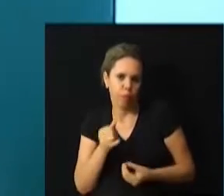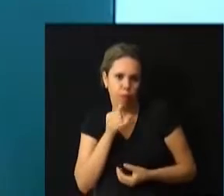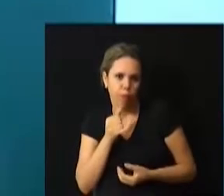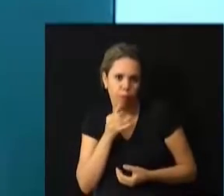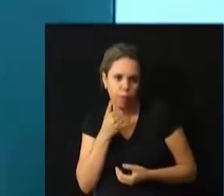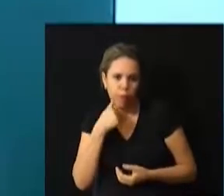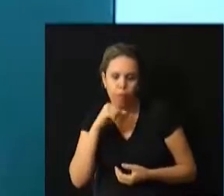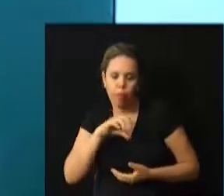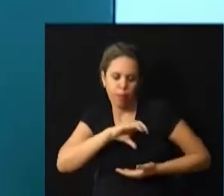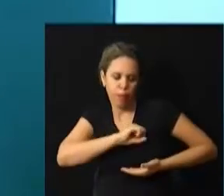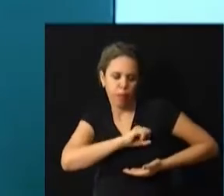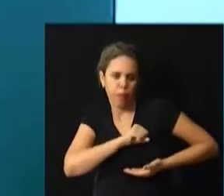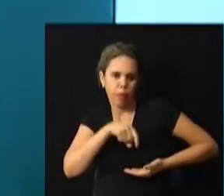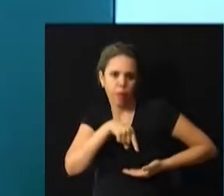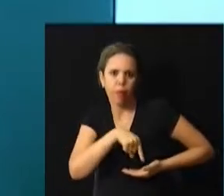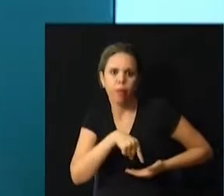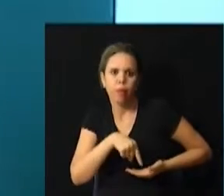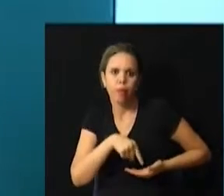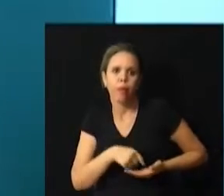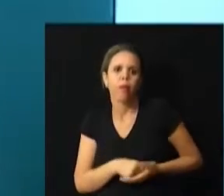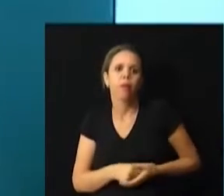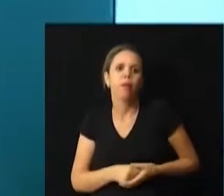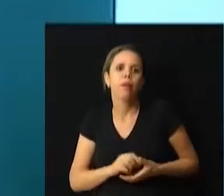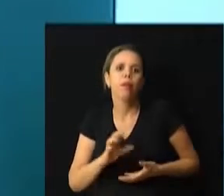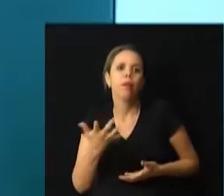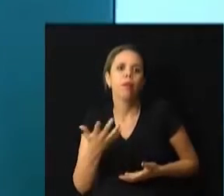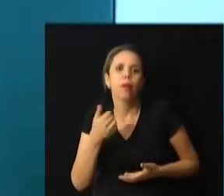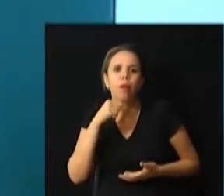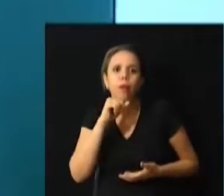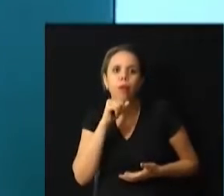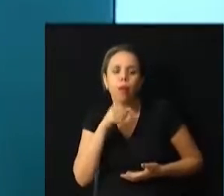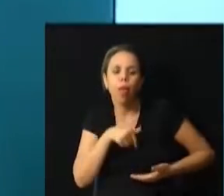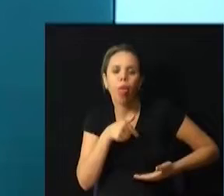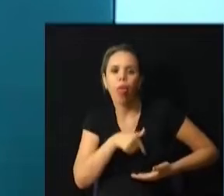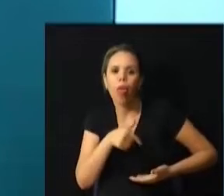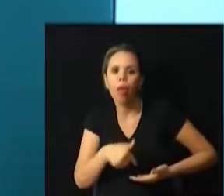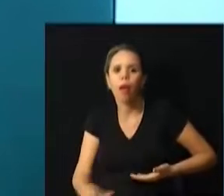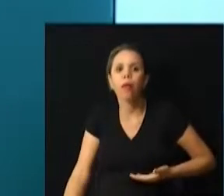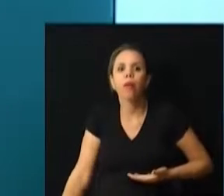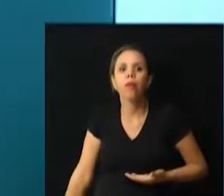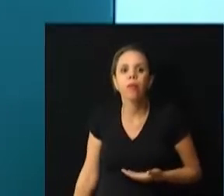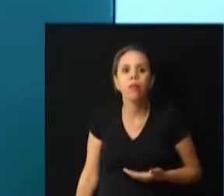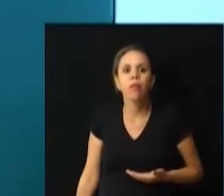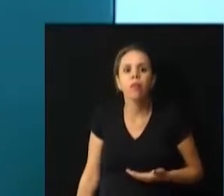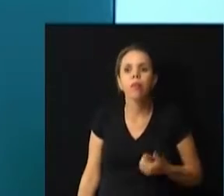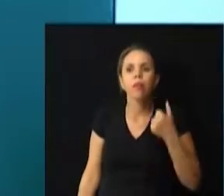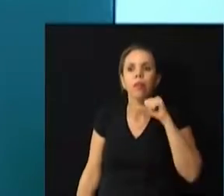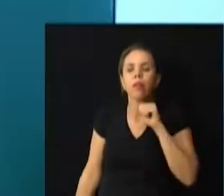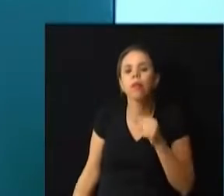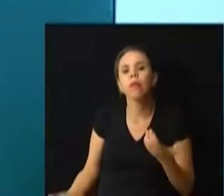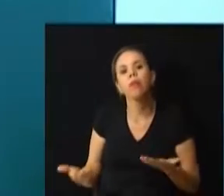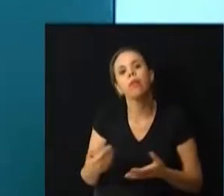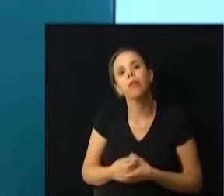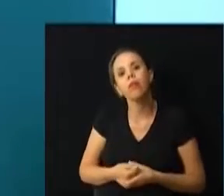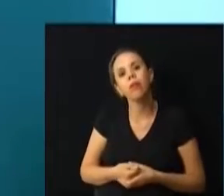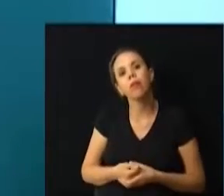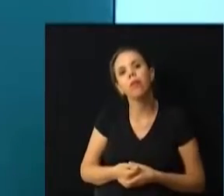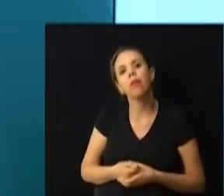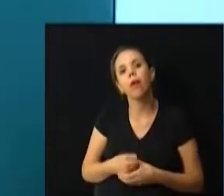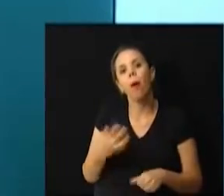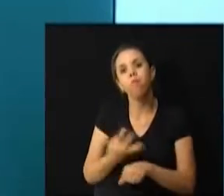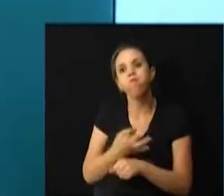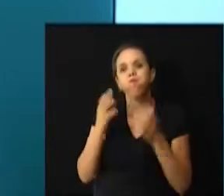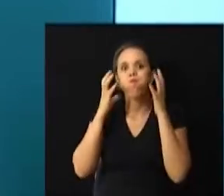como, né? A mãe vai amamentar, acontece que ela fica com o neném no colo, uma mãe hoje em dia